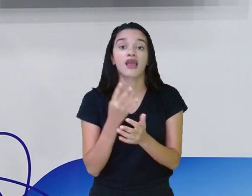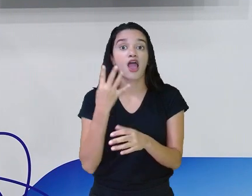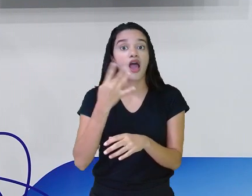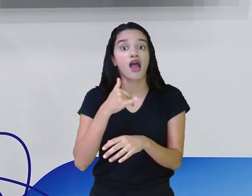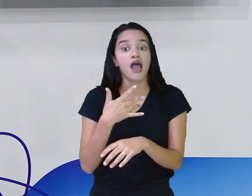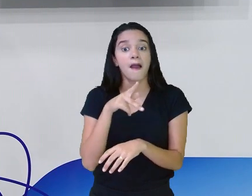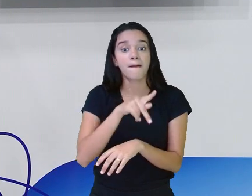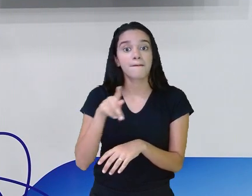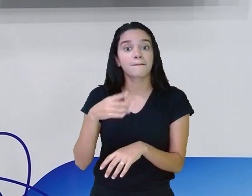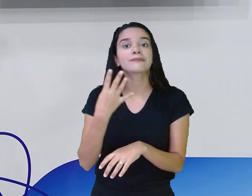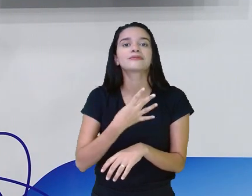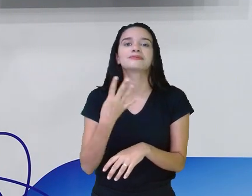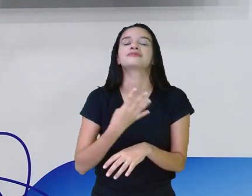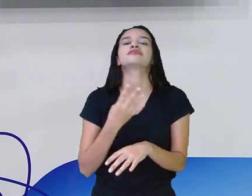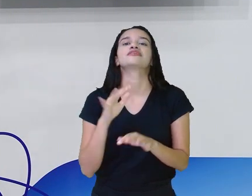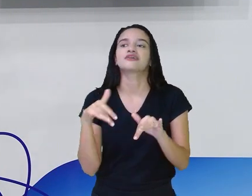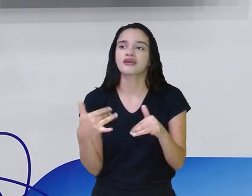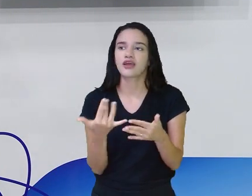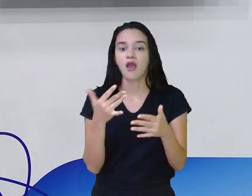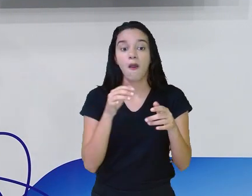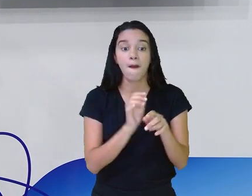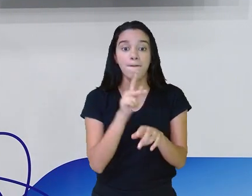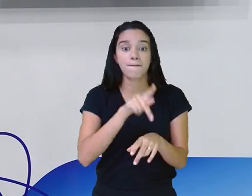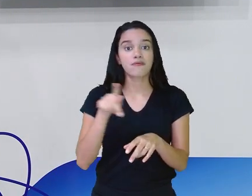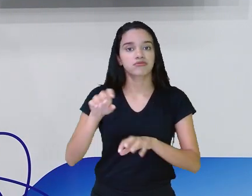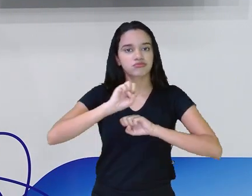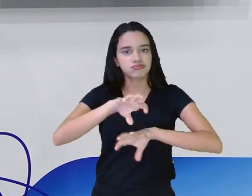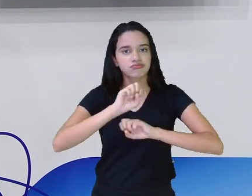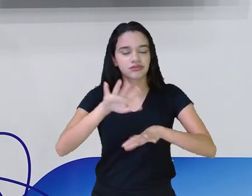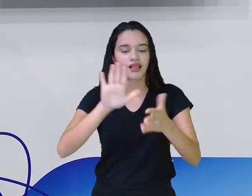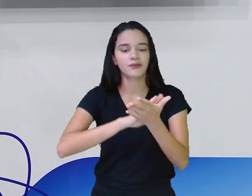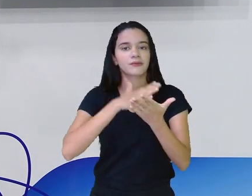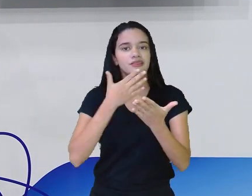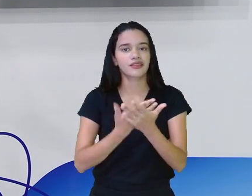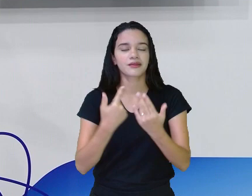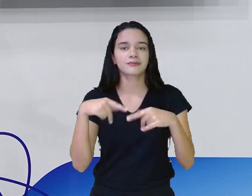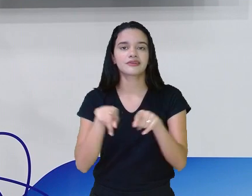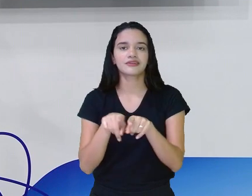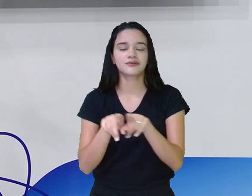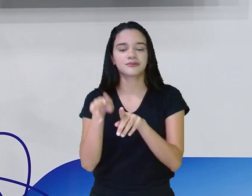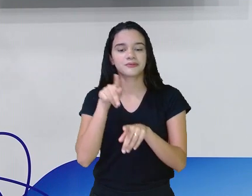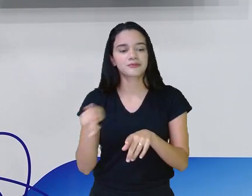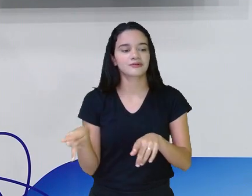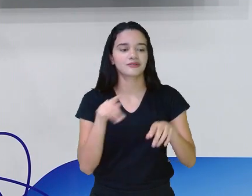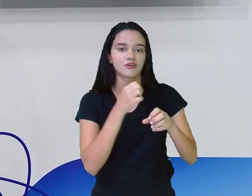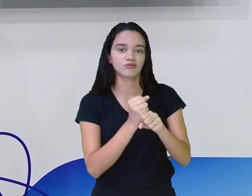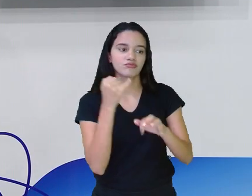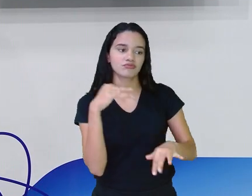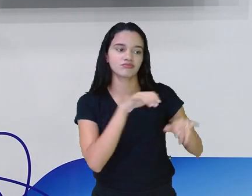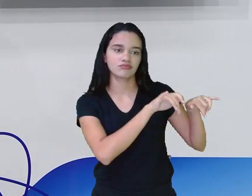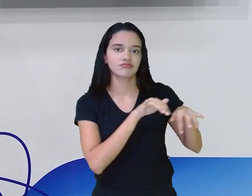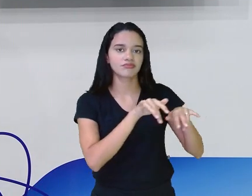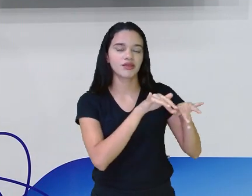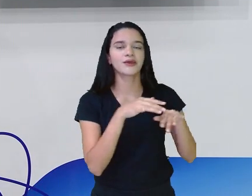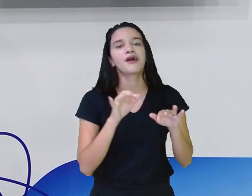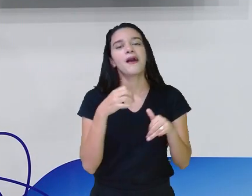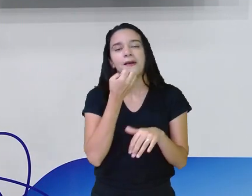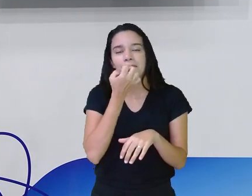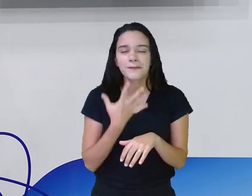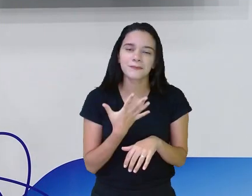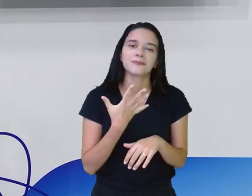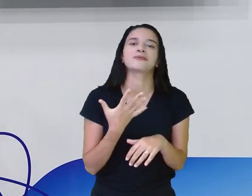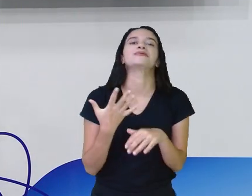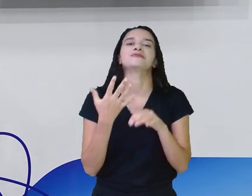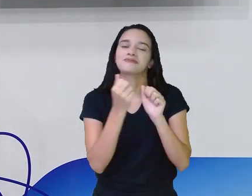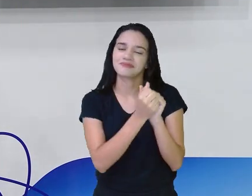o professor que ministra a aula, o professor que fica no chat, o intérprete de Libras e o Luan, sempre aqui dando aquela força. Bom demais, Luan, ter